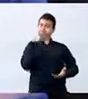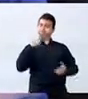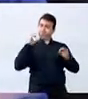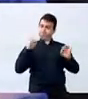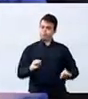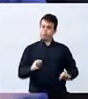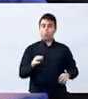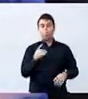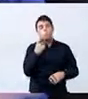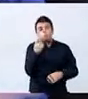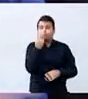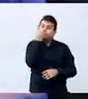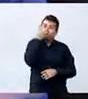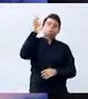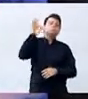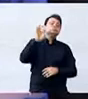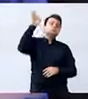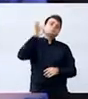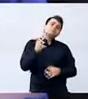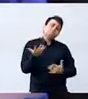era Deus, de